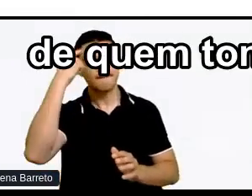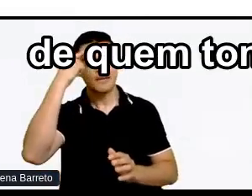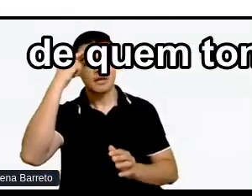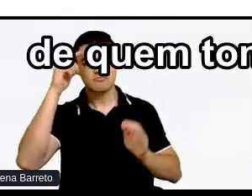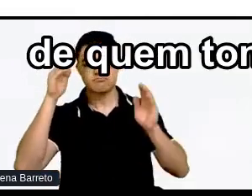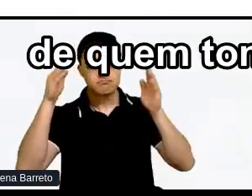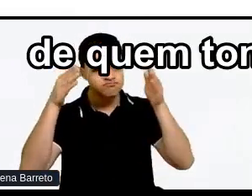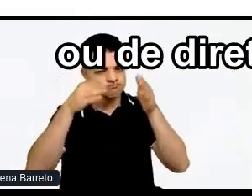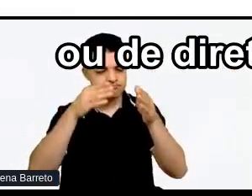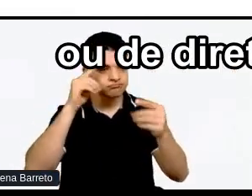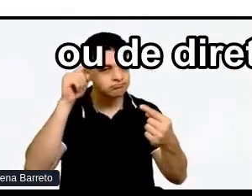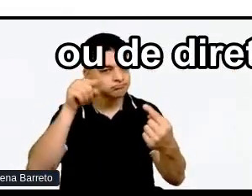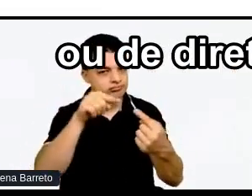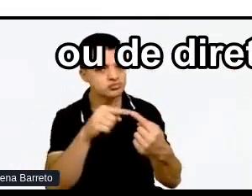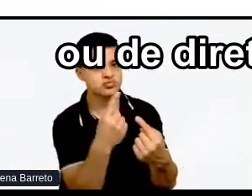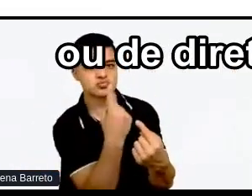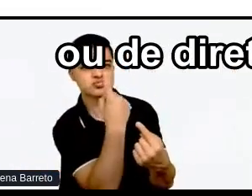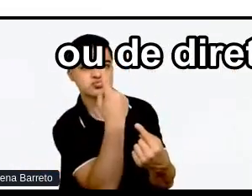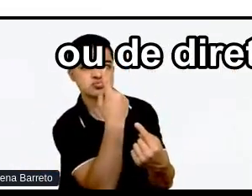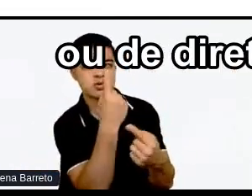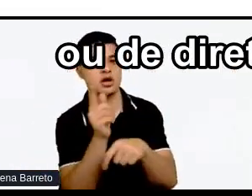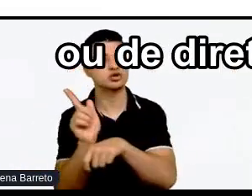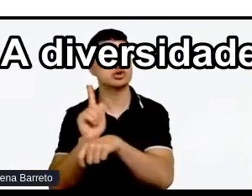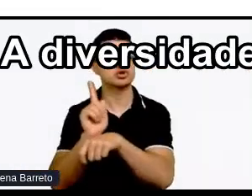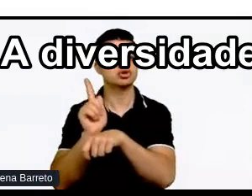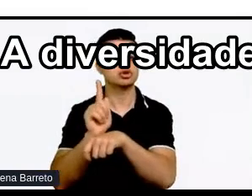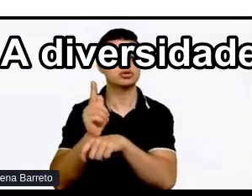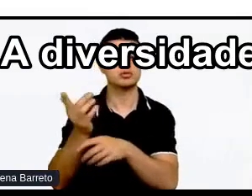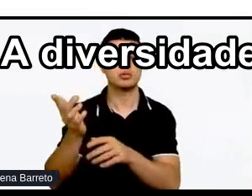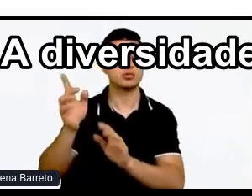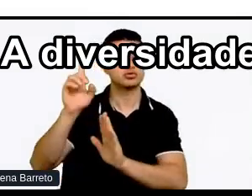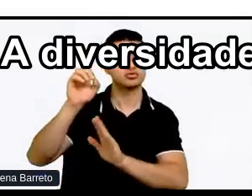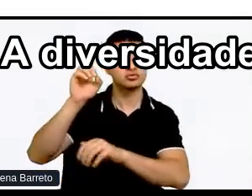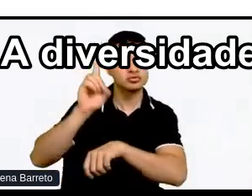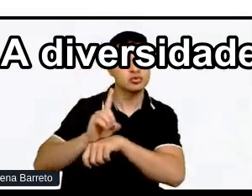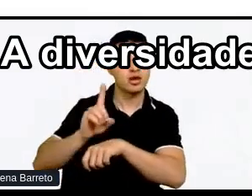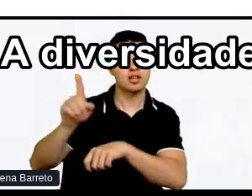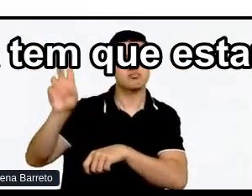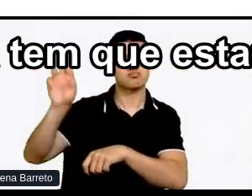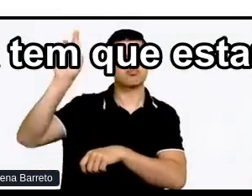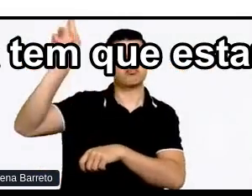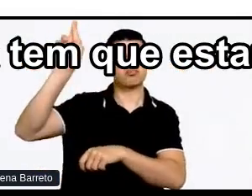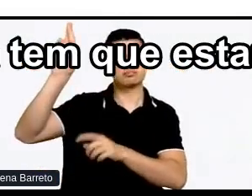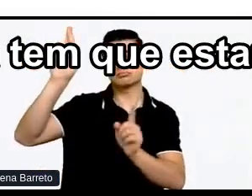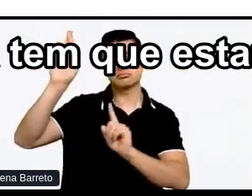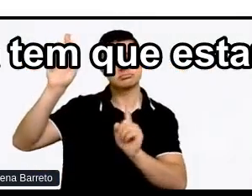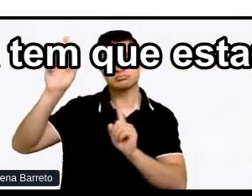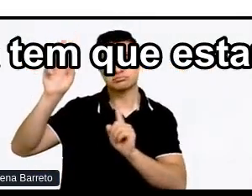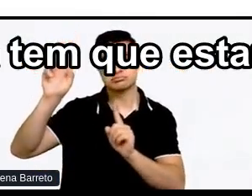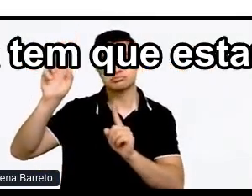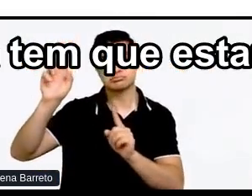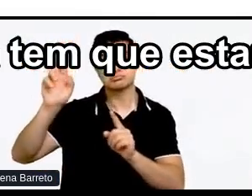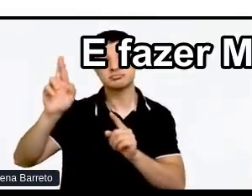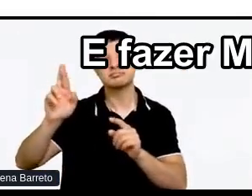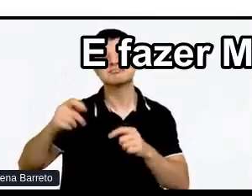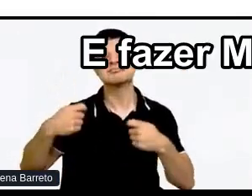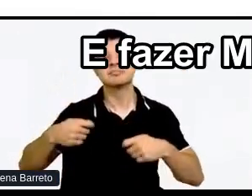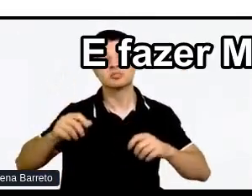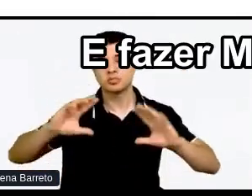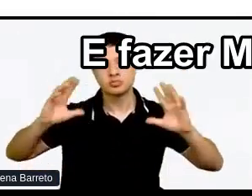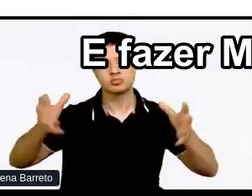toma decisão ou de diretoria, enfim. A diversidade, para ser ágil, ela tem que estar na mão do